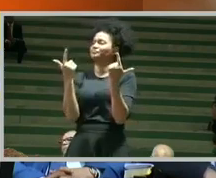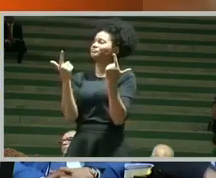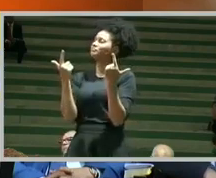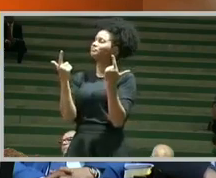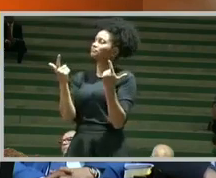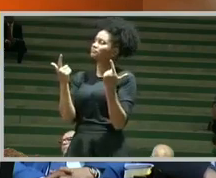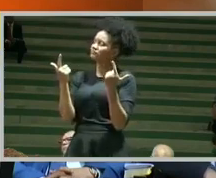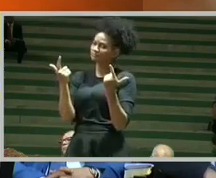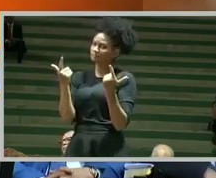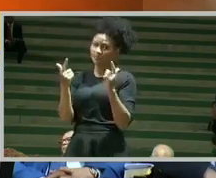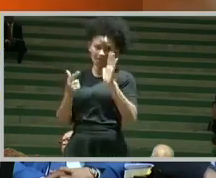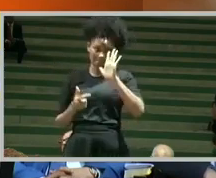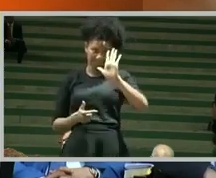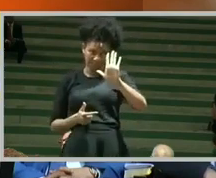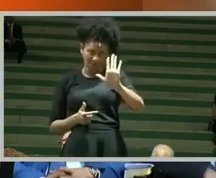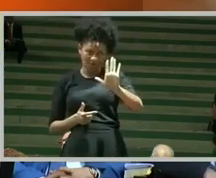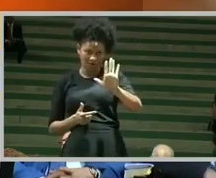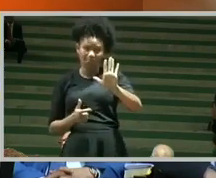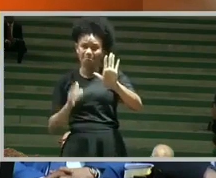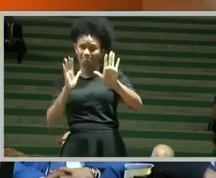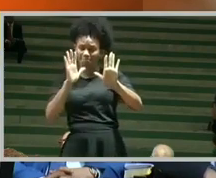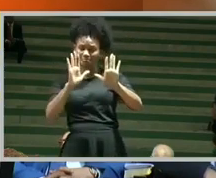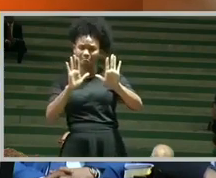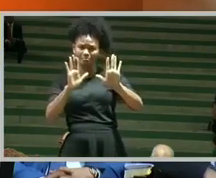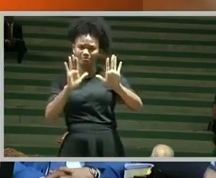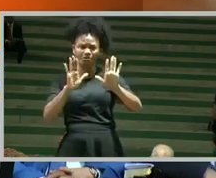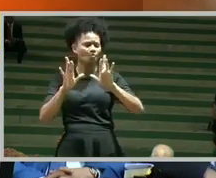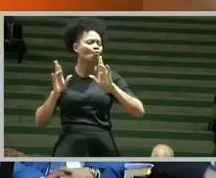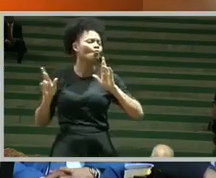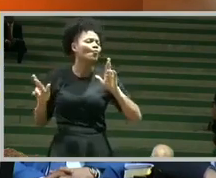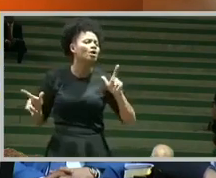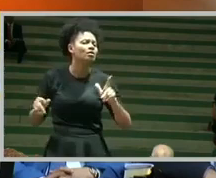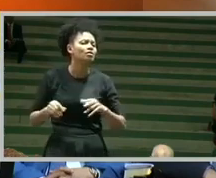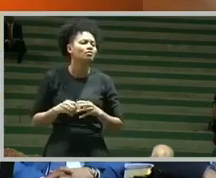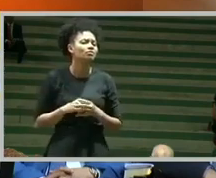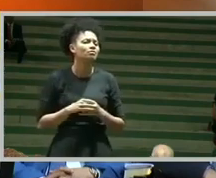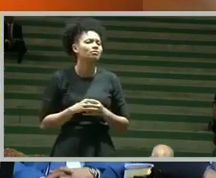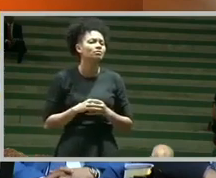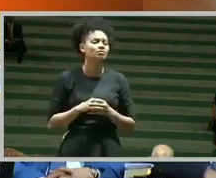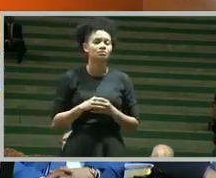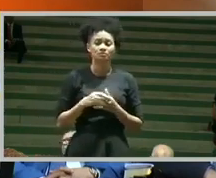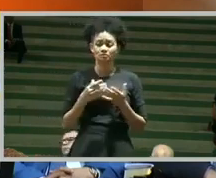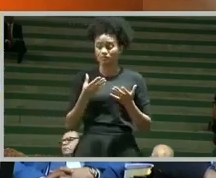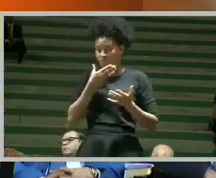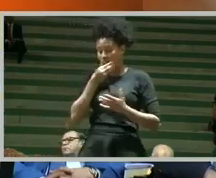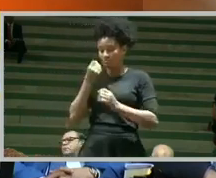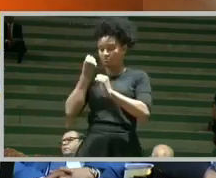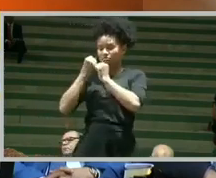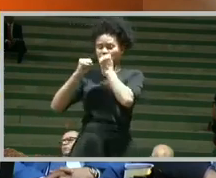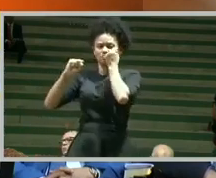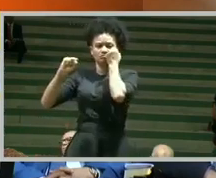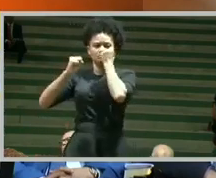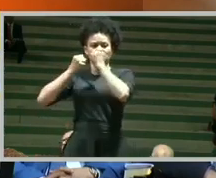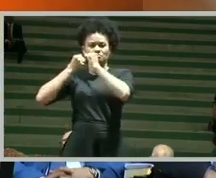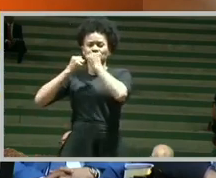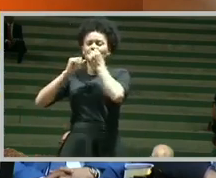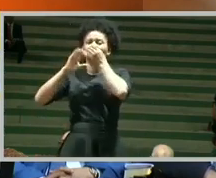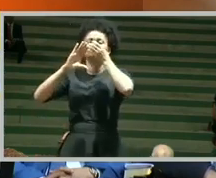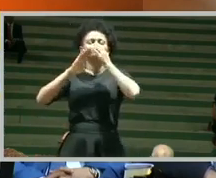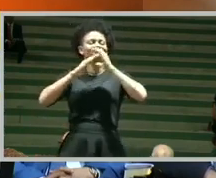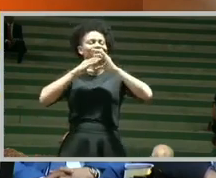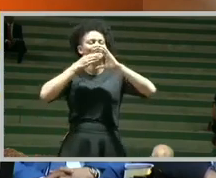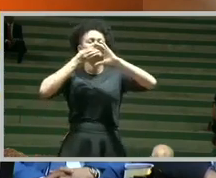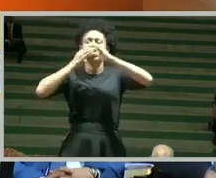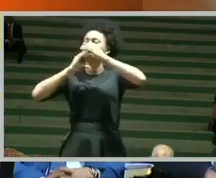sorte. Espera lá. Qual é a diferença? O salmista está